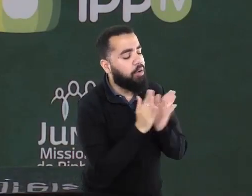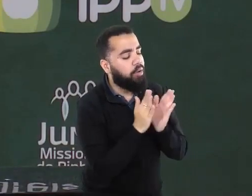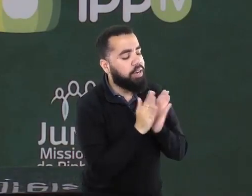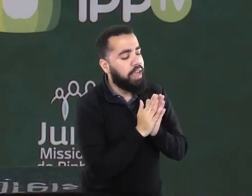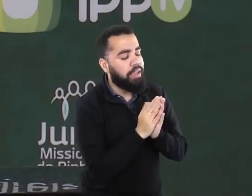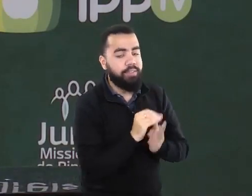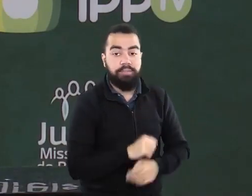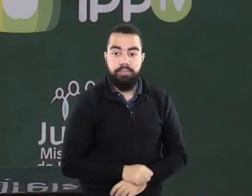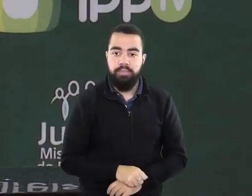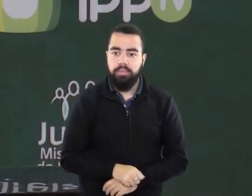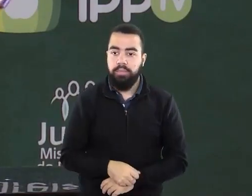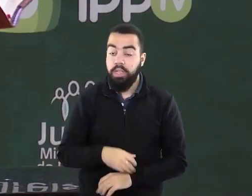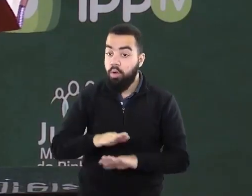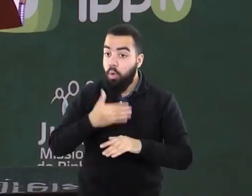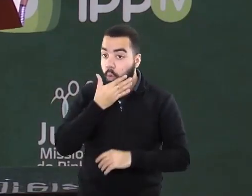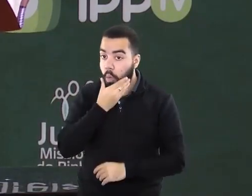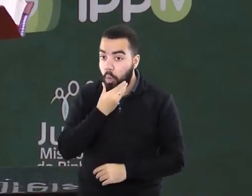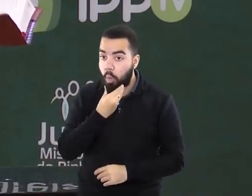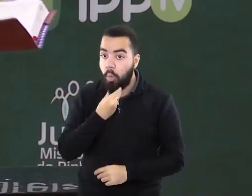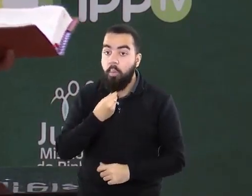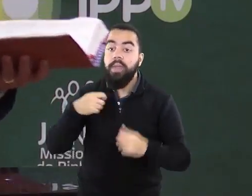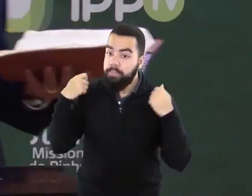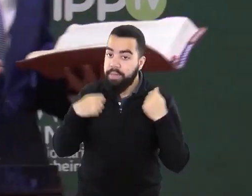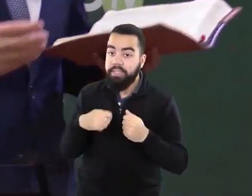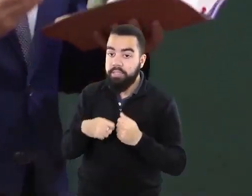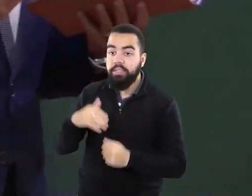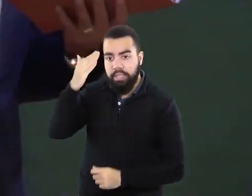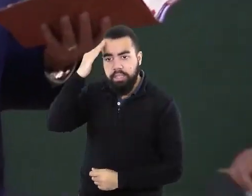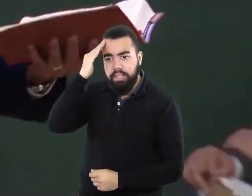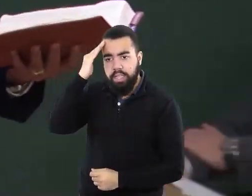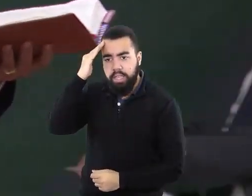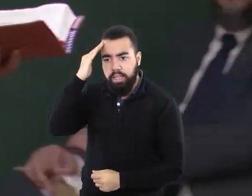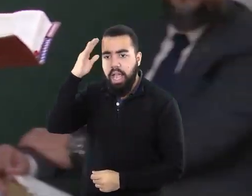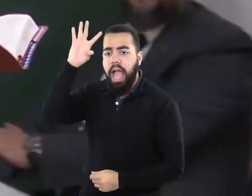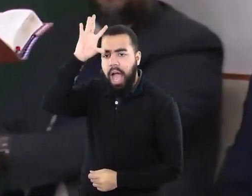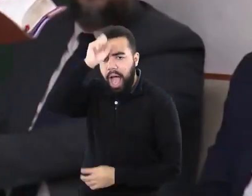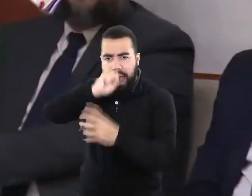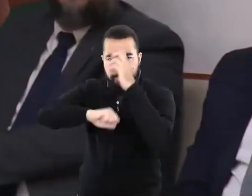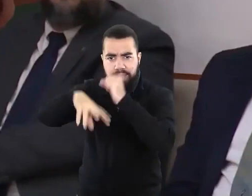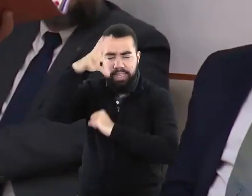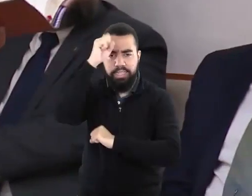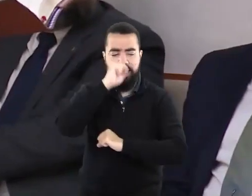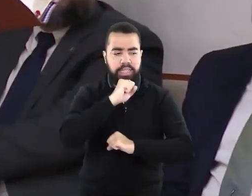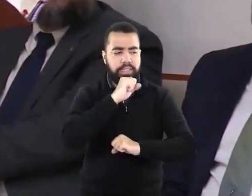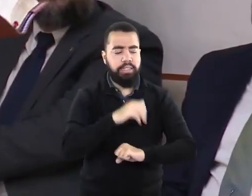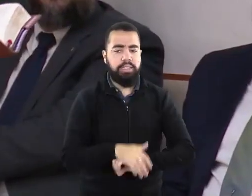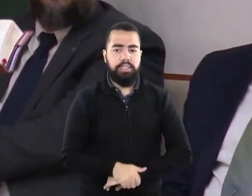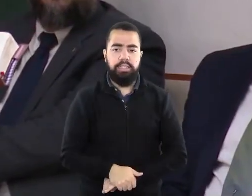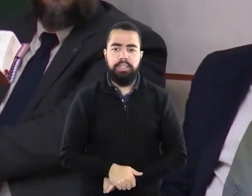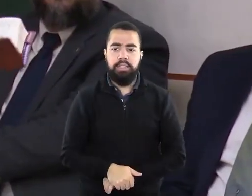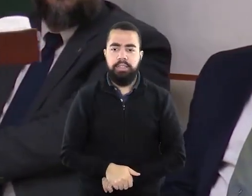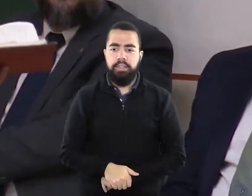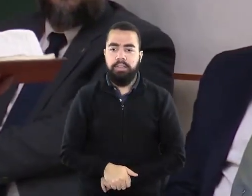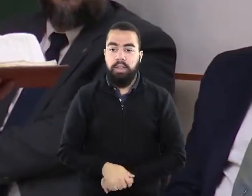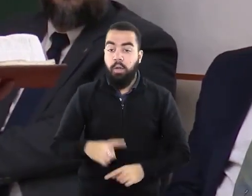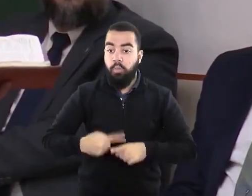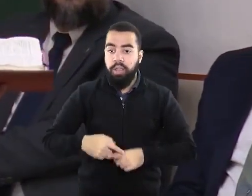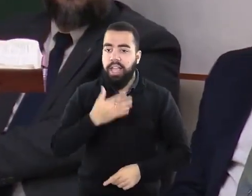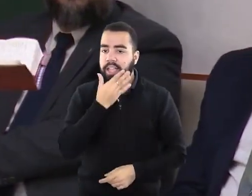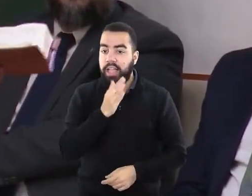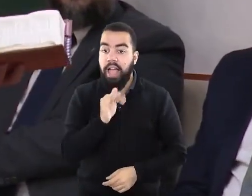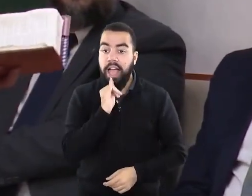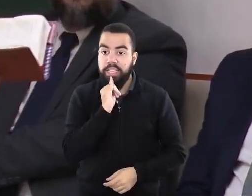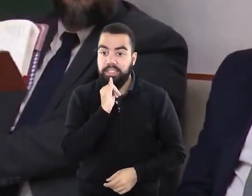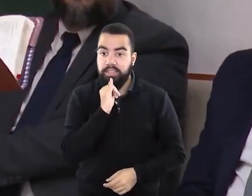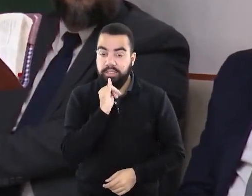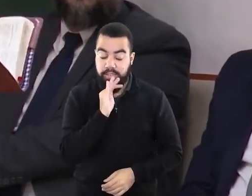homem, claro, entender isso e usufruir e tirar o melhor proveito deste casamento, porque o homem que não escuta a mulher, por exemplo, é